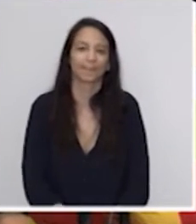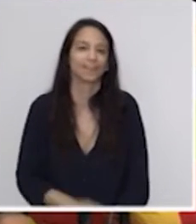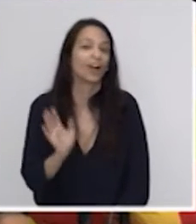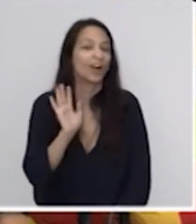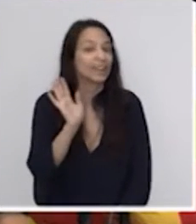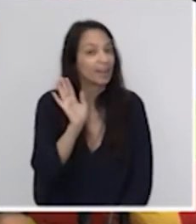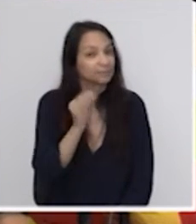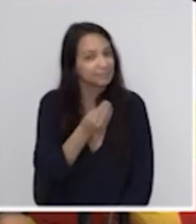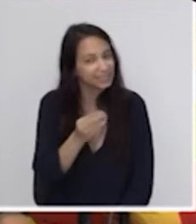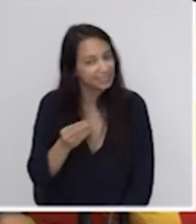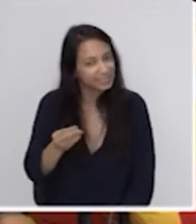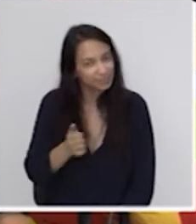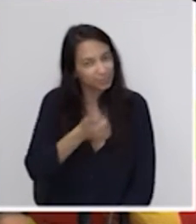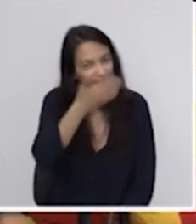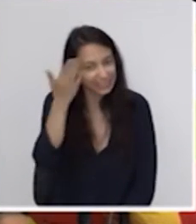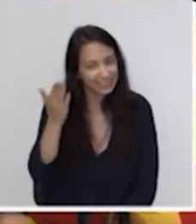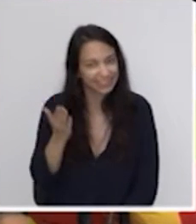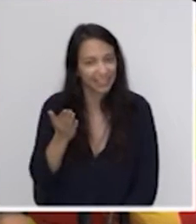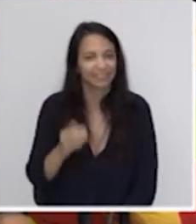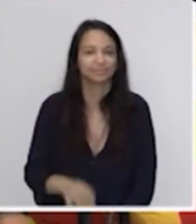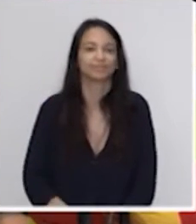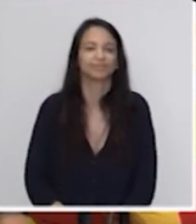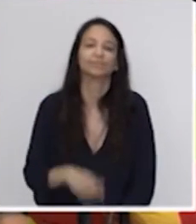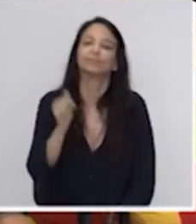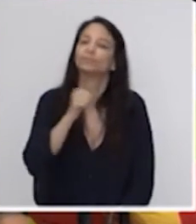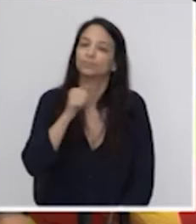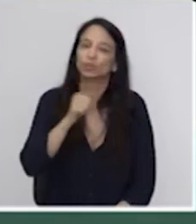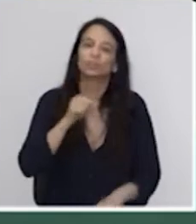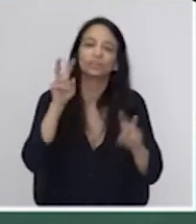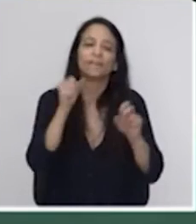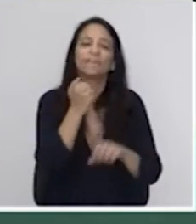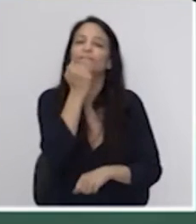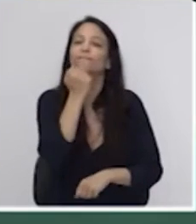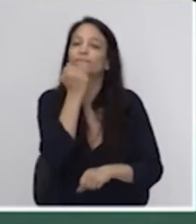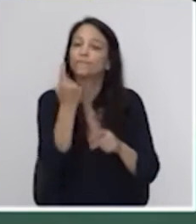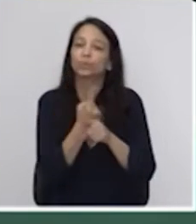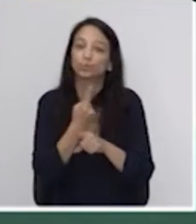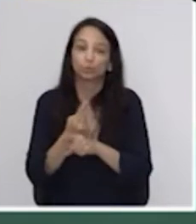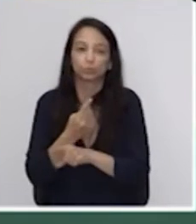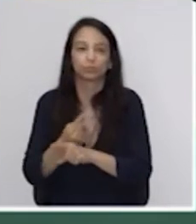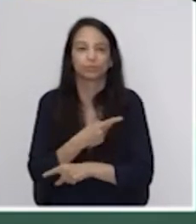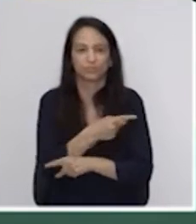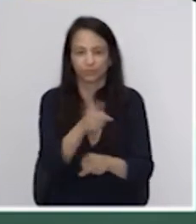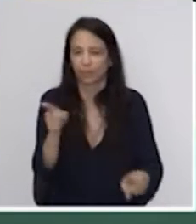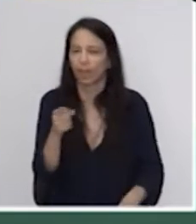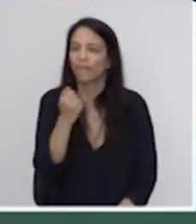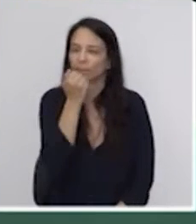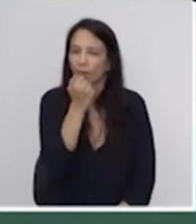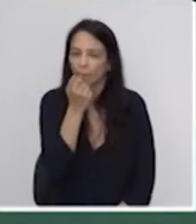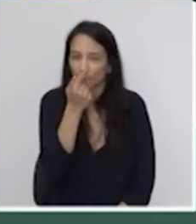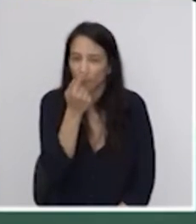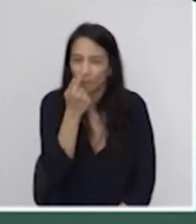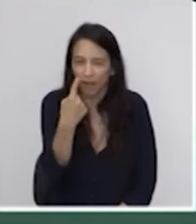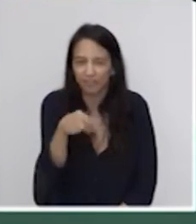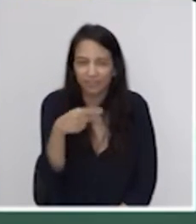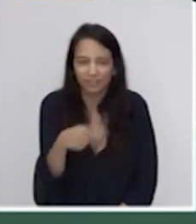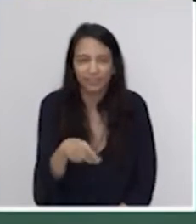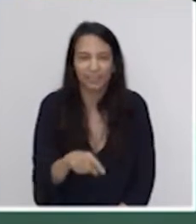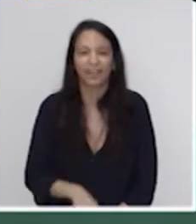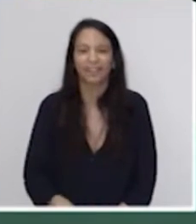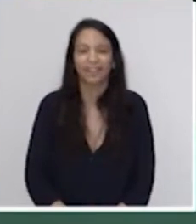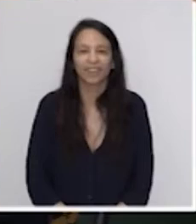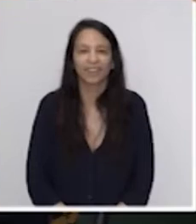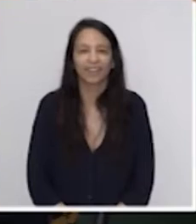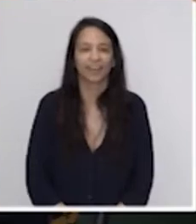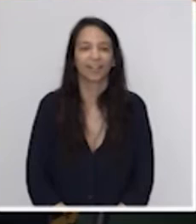Olá meninos, bom dia. Hoje vamos falar-vos de fruta. Vocês têm uma fruta preferida, certamente. Nós também. Vou perguntar ao